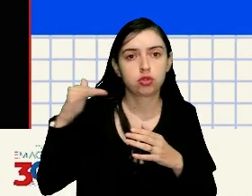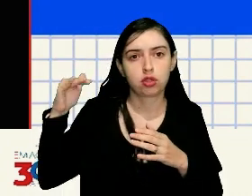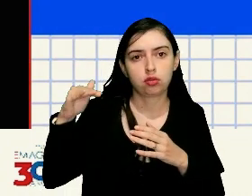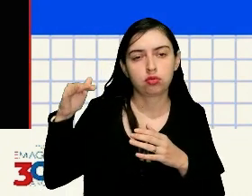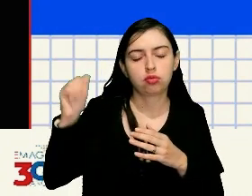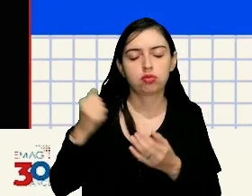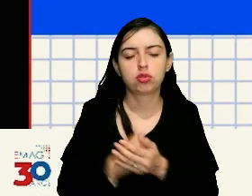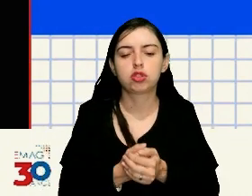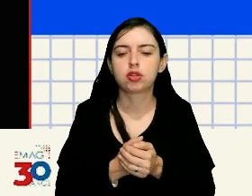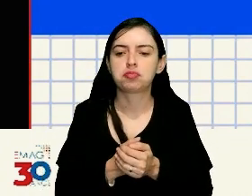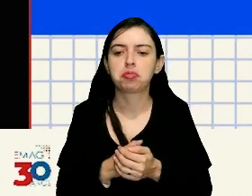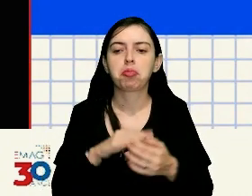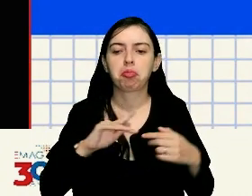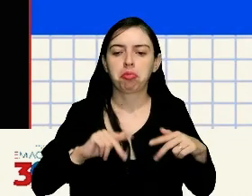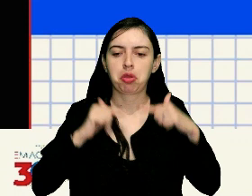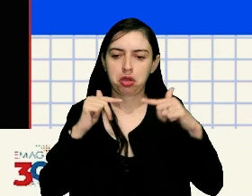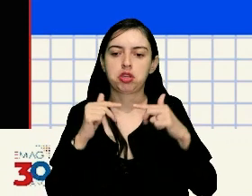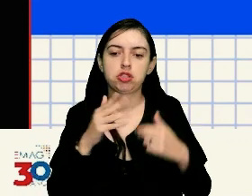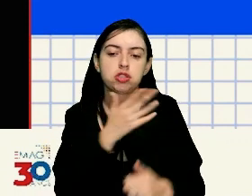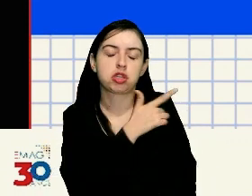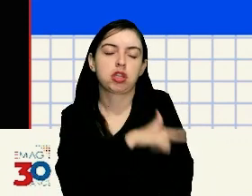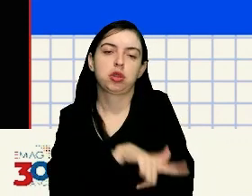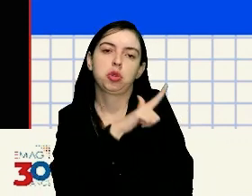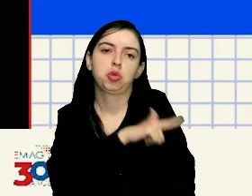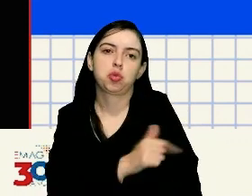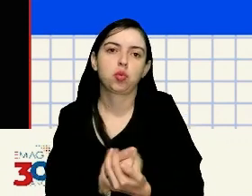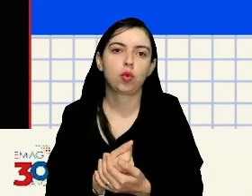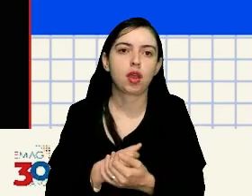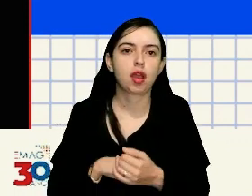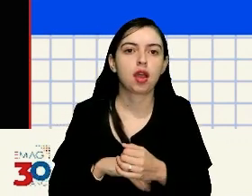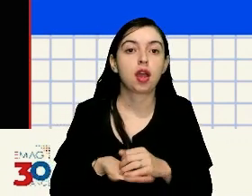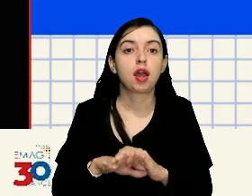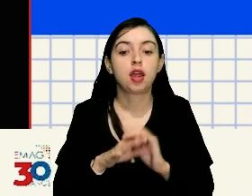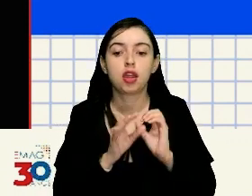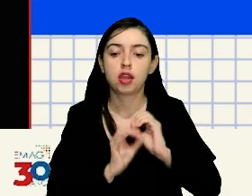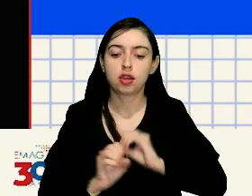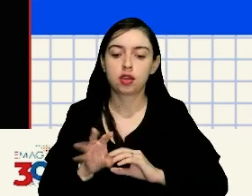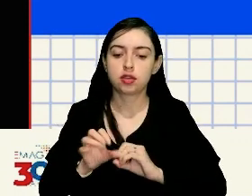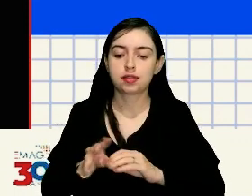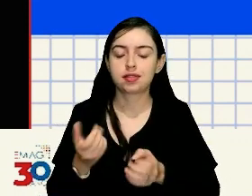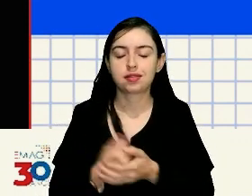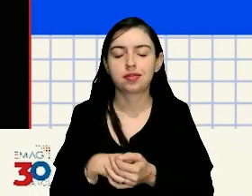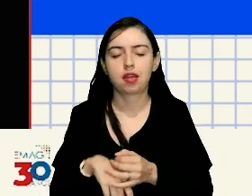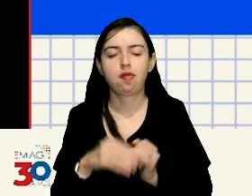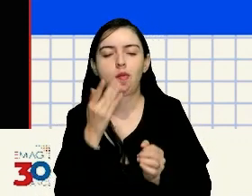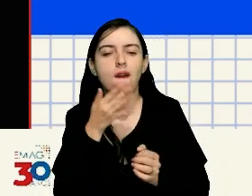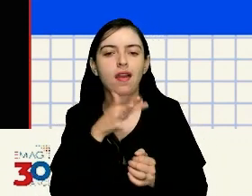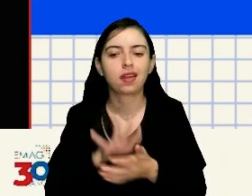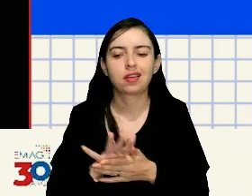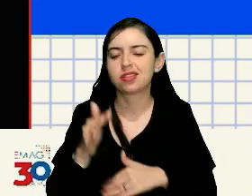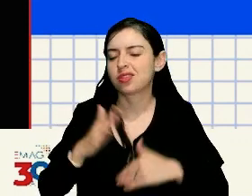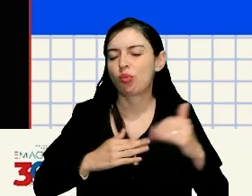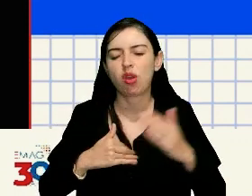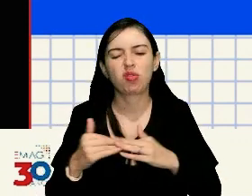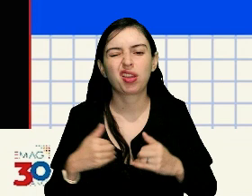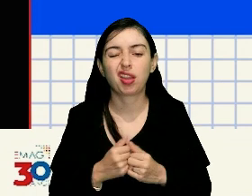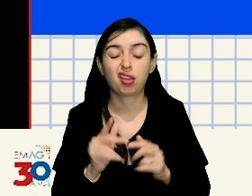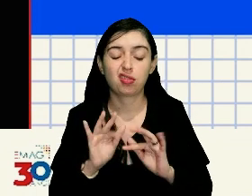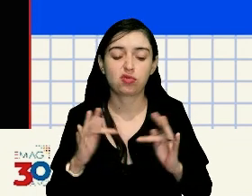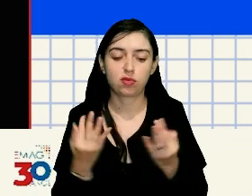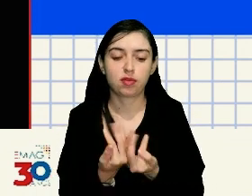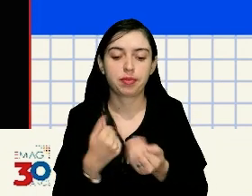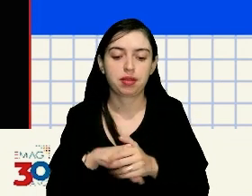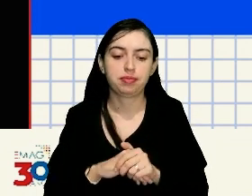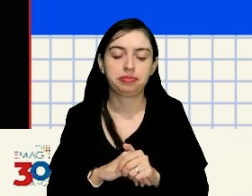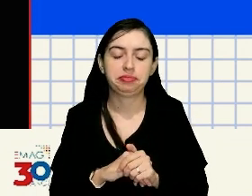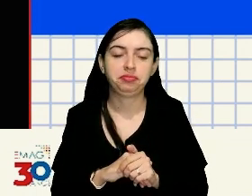criança, independente de qualquer tipo de configuração familiar que você esteja. Eu acho que é importante porque a